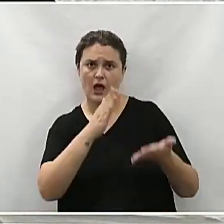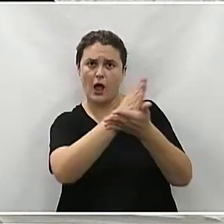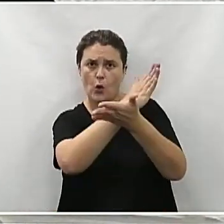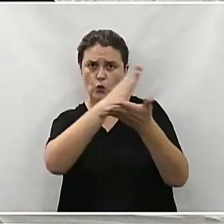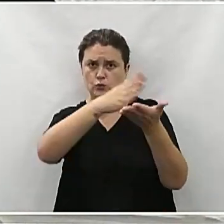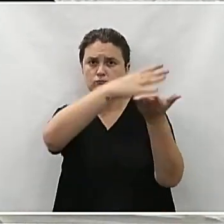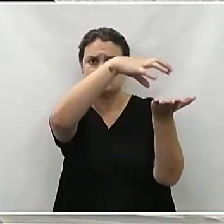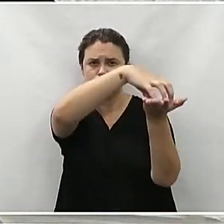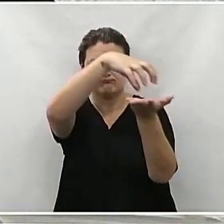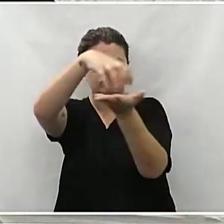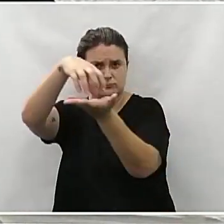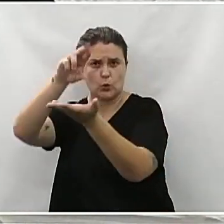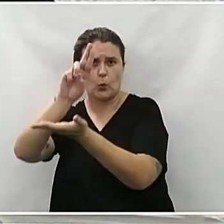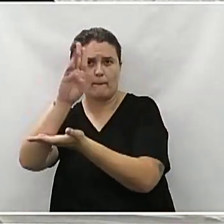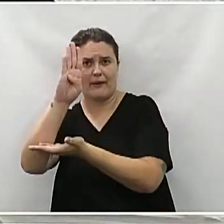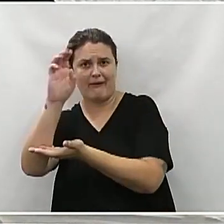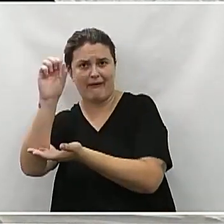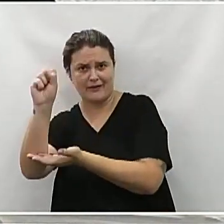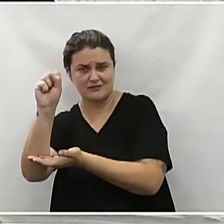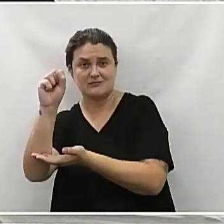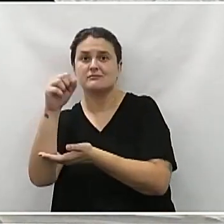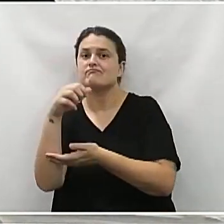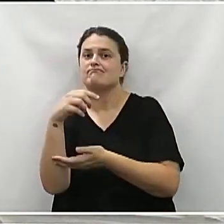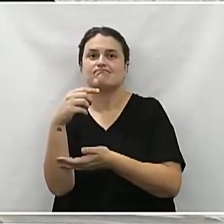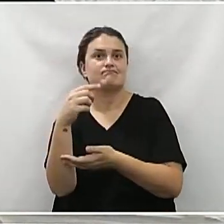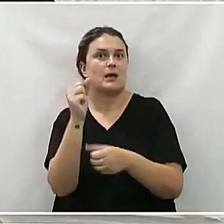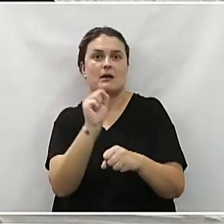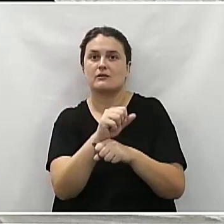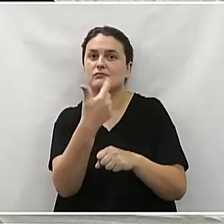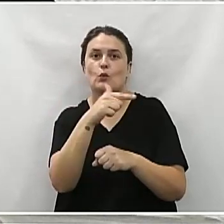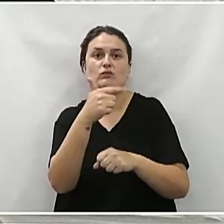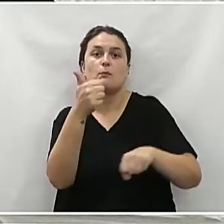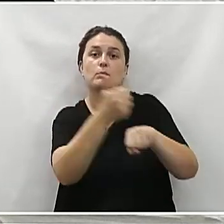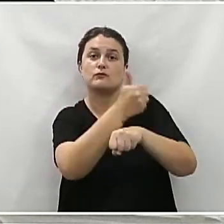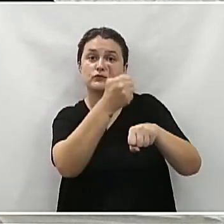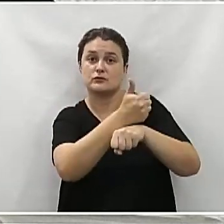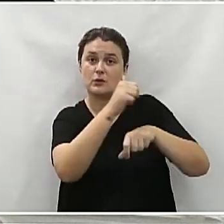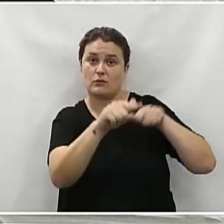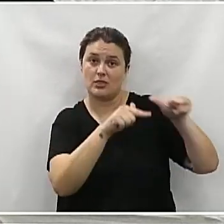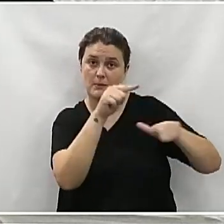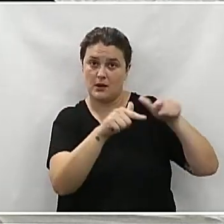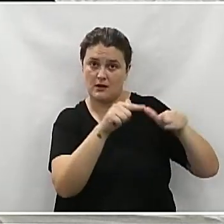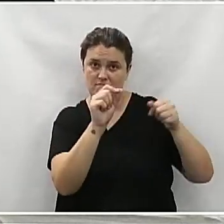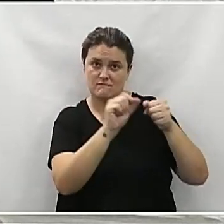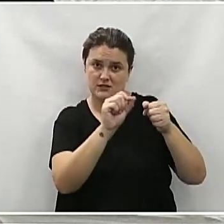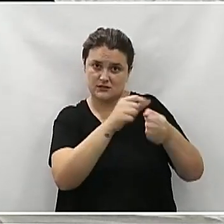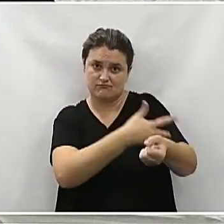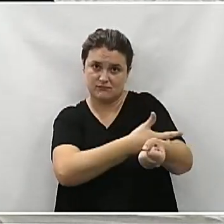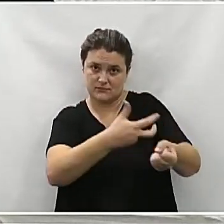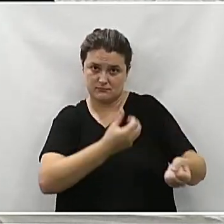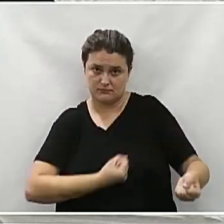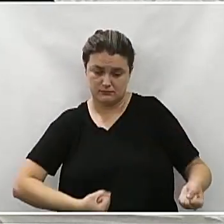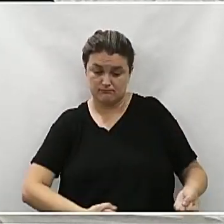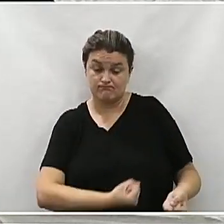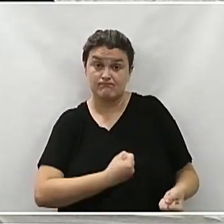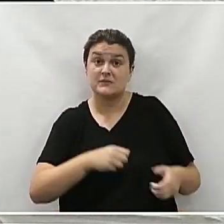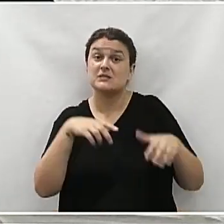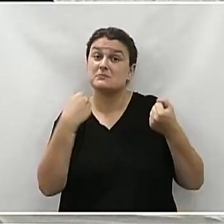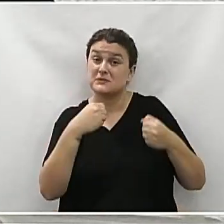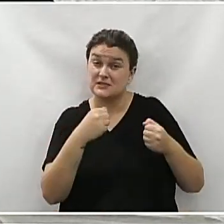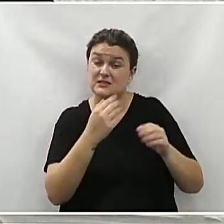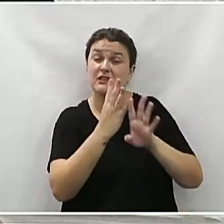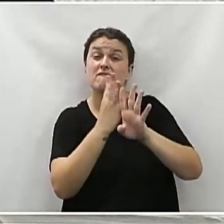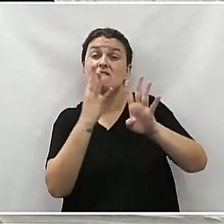UBS e, hoje, o aparelho está parado sem uso por conta de não ter profissional para trabalhar com os mesmos. A intenção é de